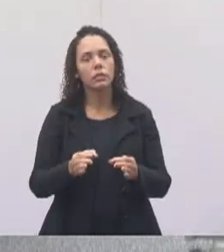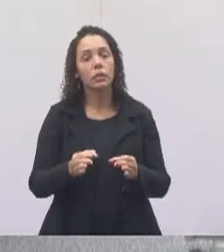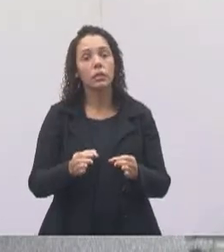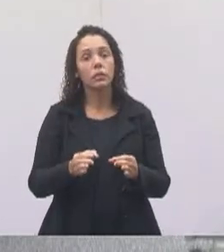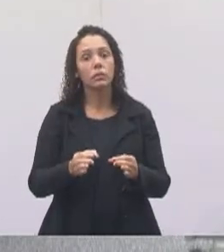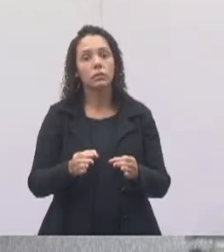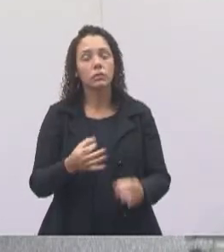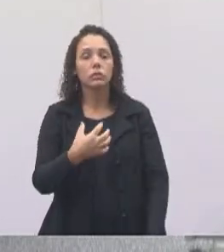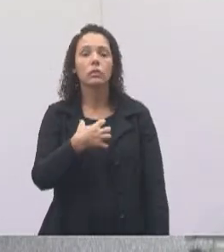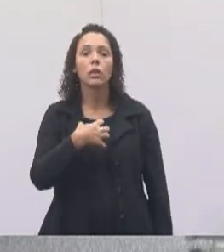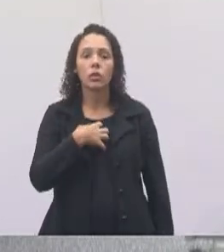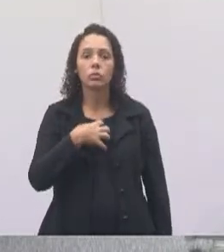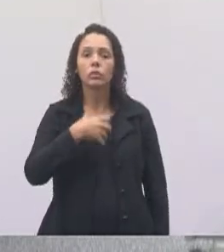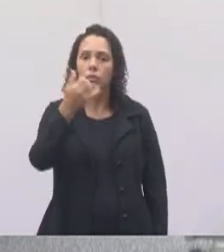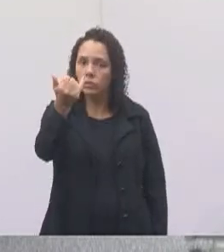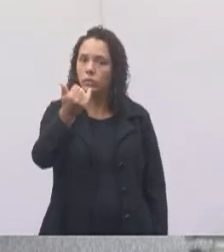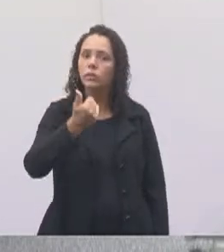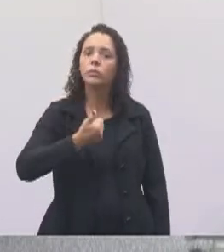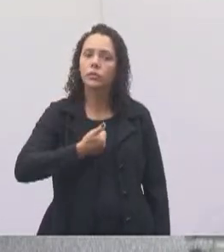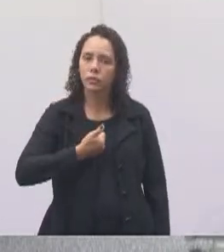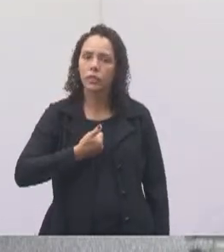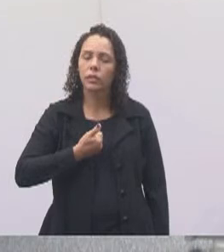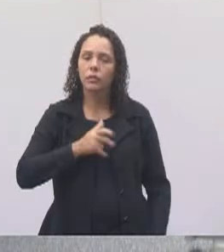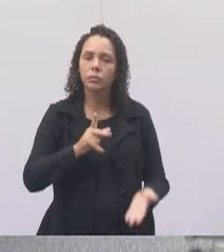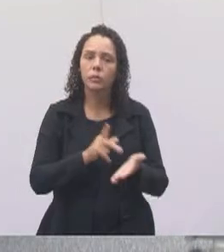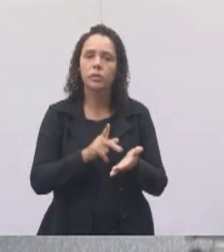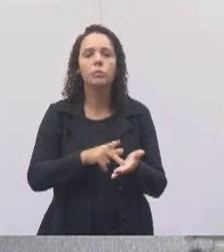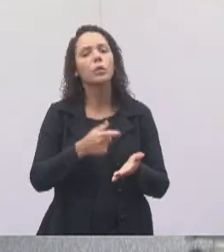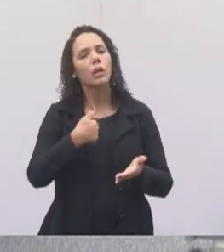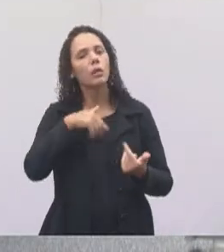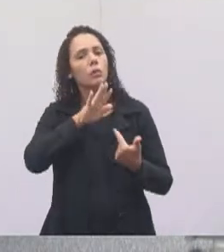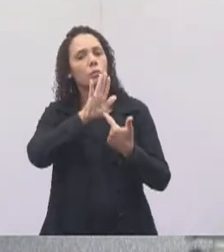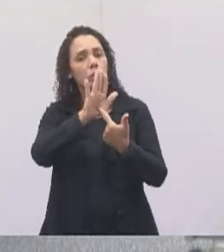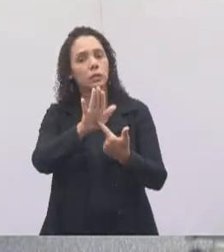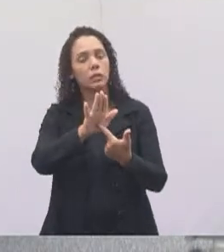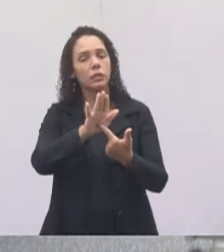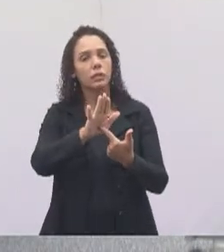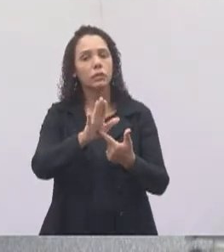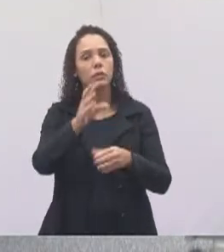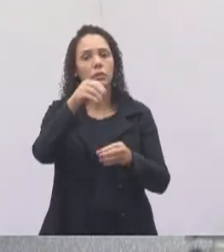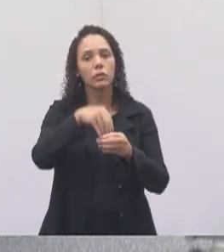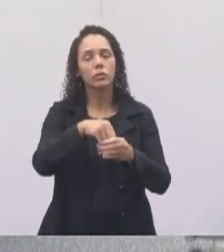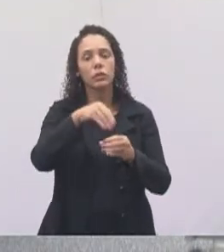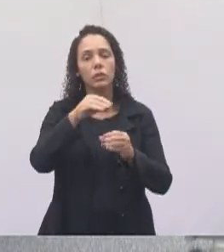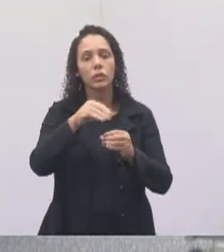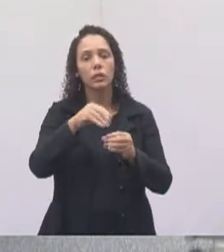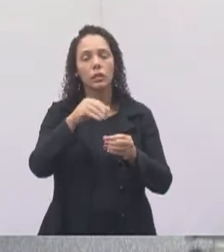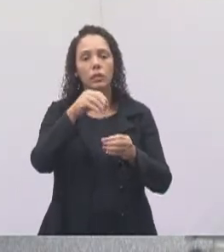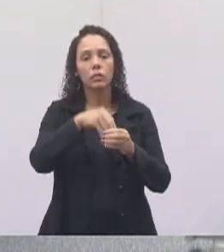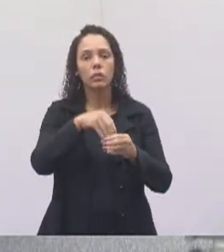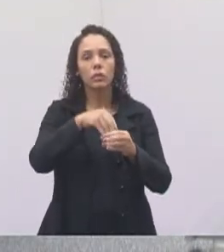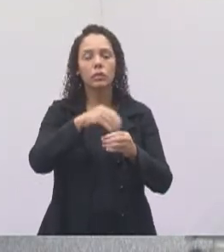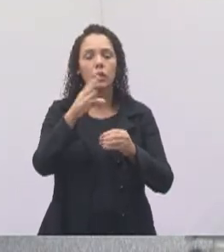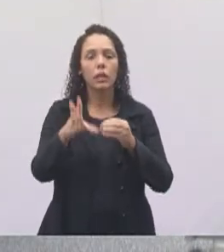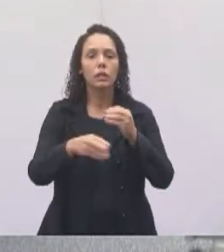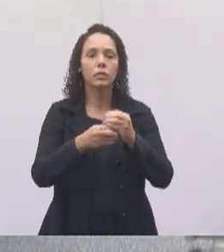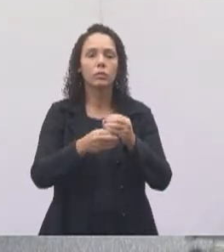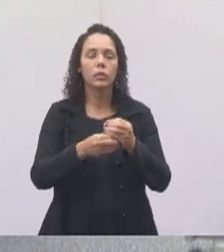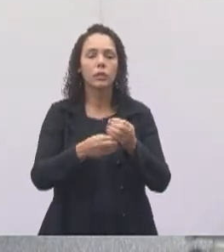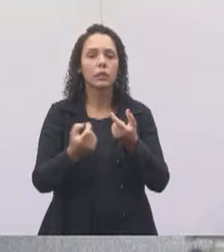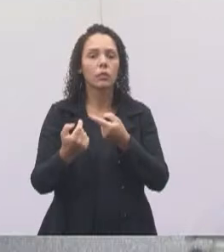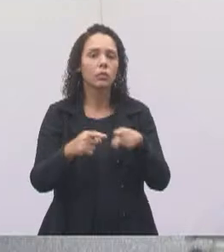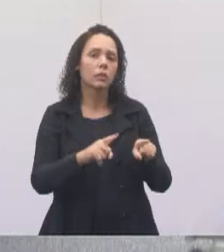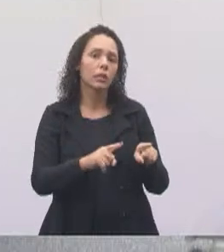forma que foi falado aqui. E só votar as emendas aí, o contrário, por causa da repercussão. Não ia passar por goela